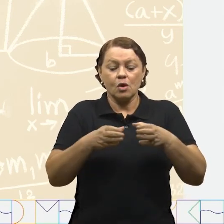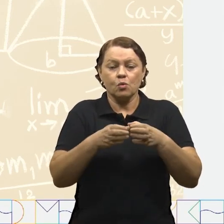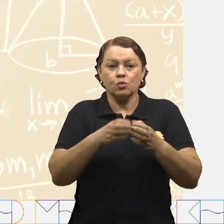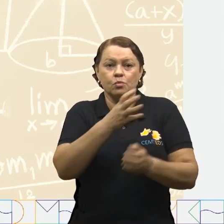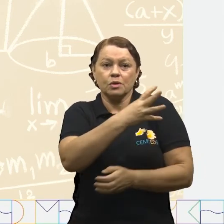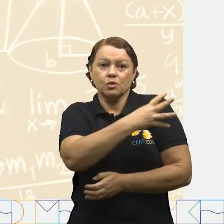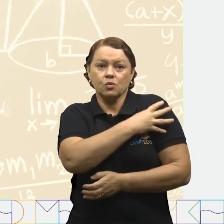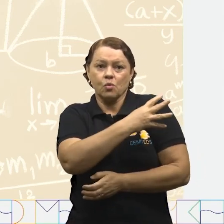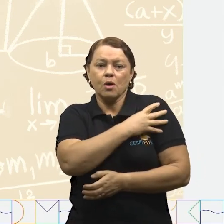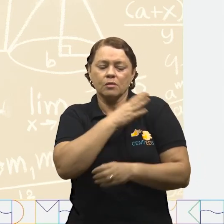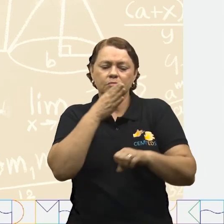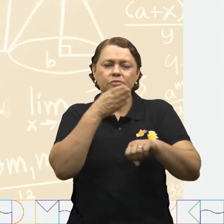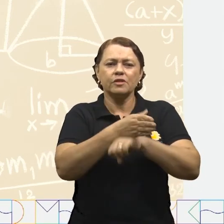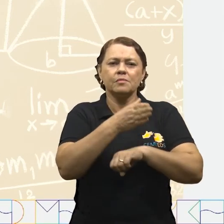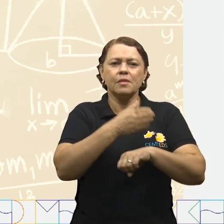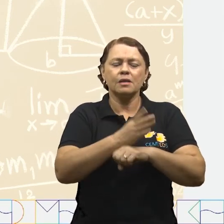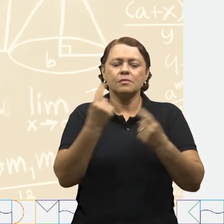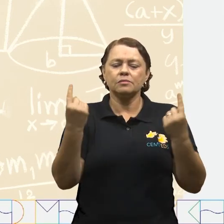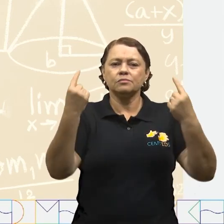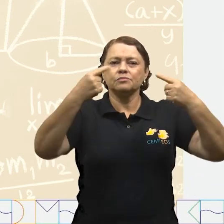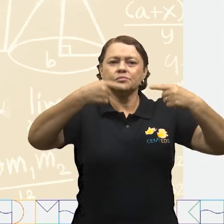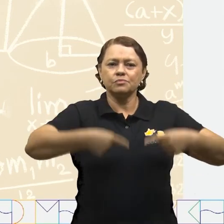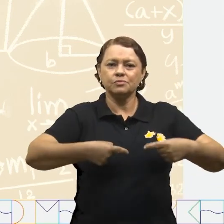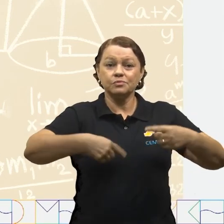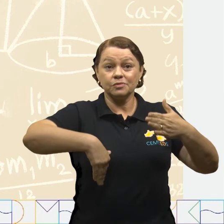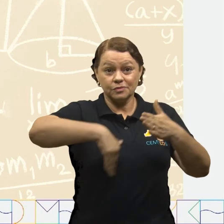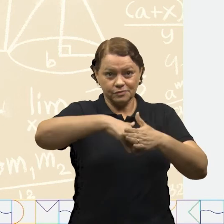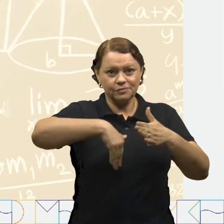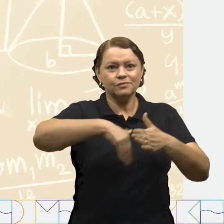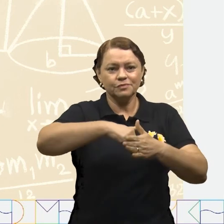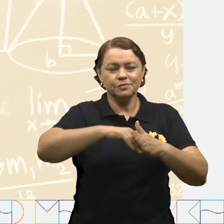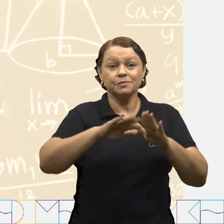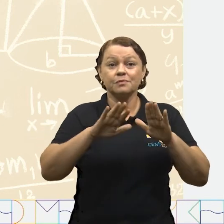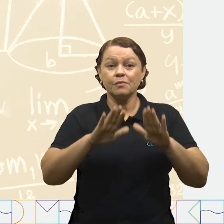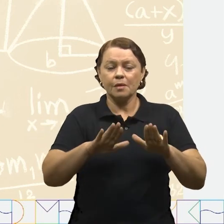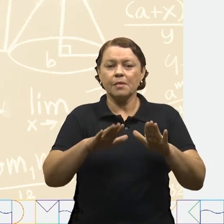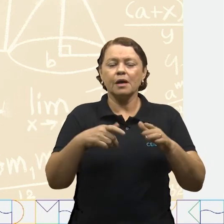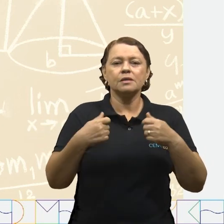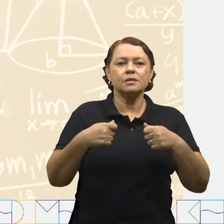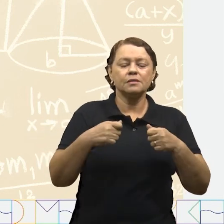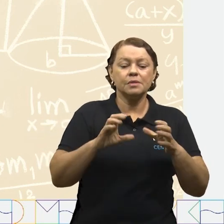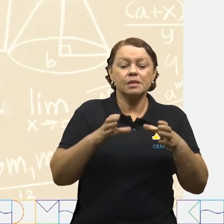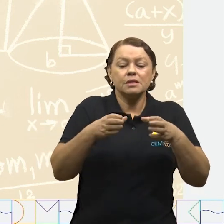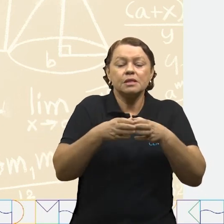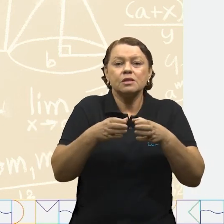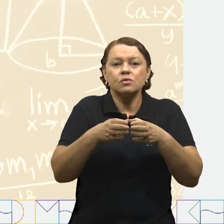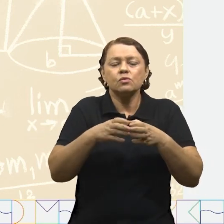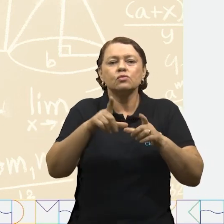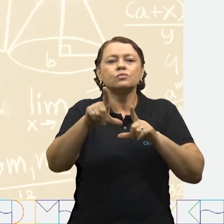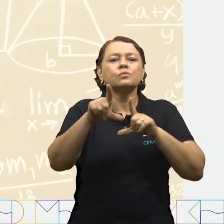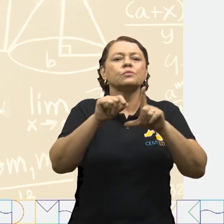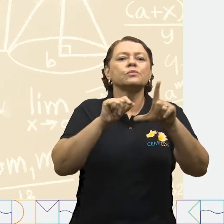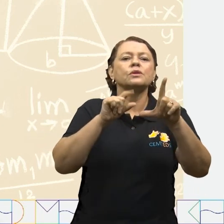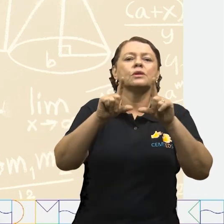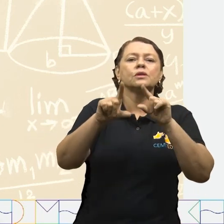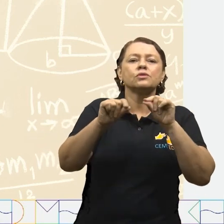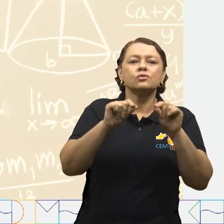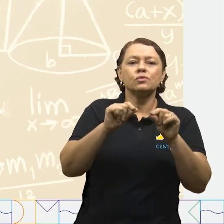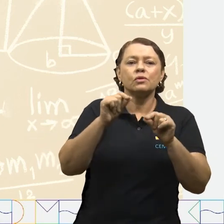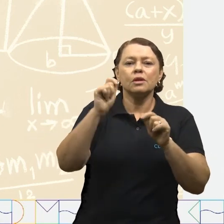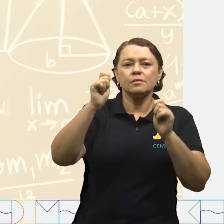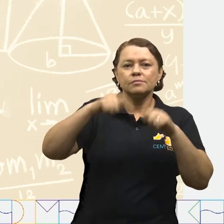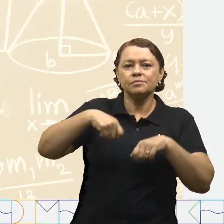ano participará de um campeonato de futebol para tanto a turma precisa escolher